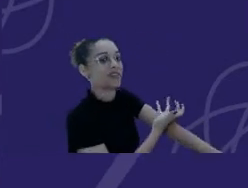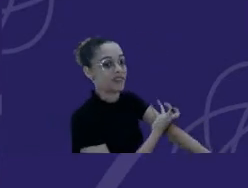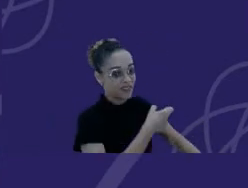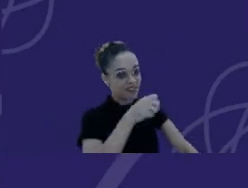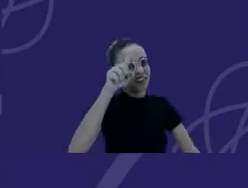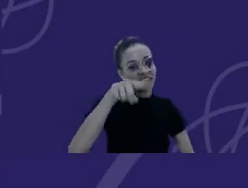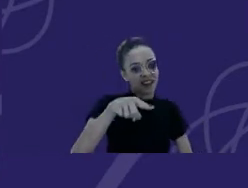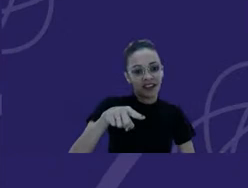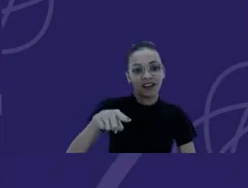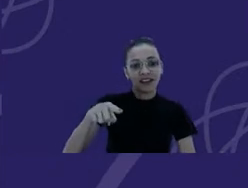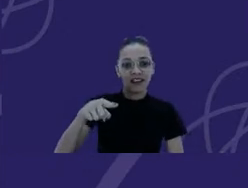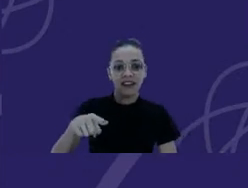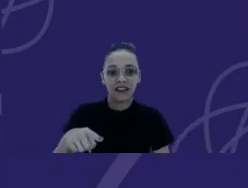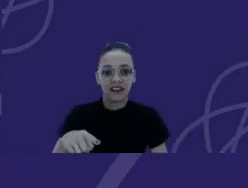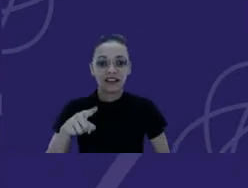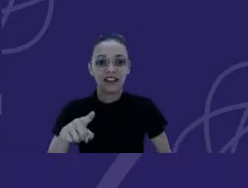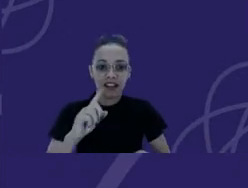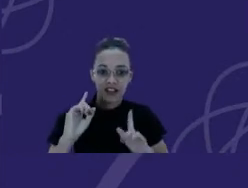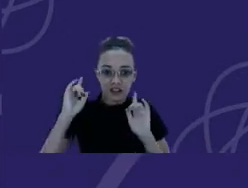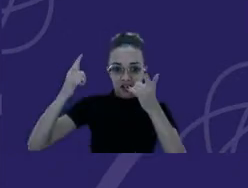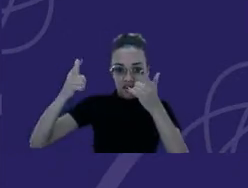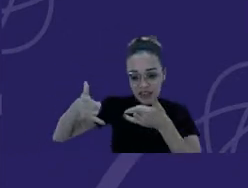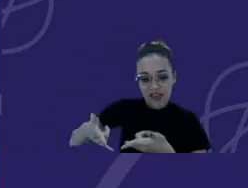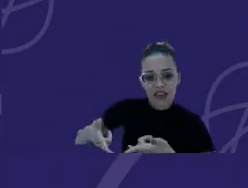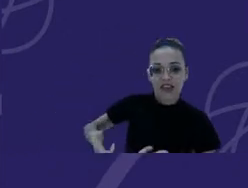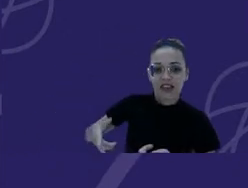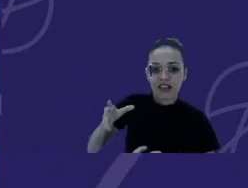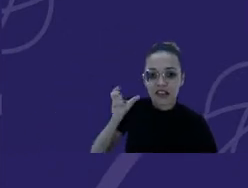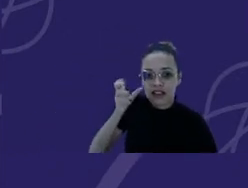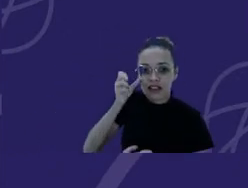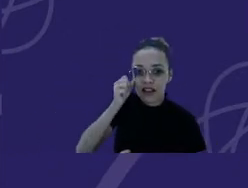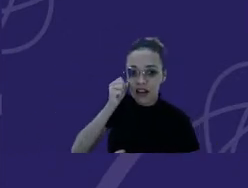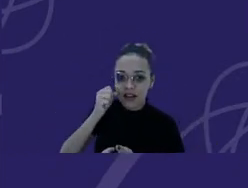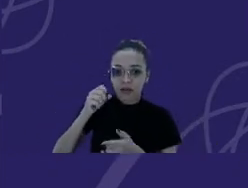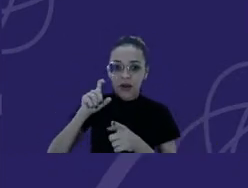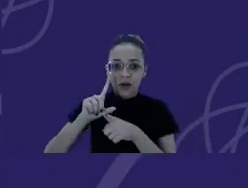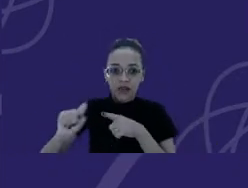arrepiar, põe pé na bamba, mas faz